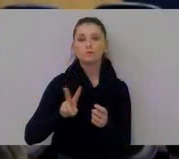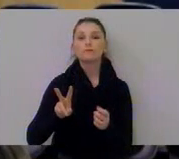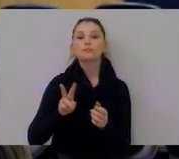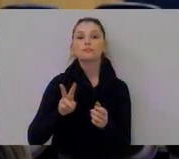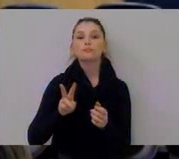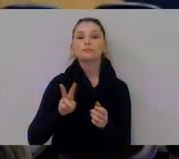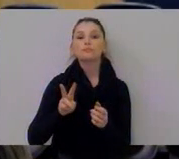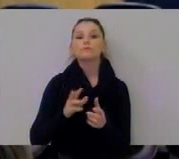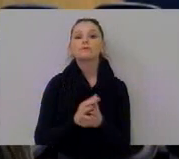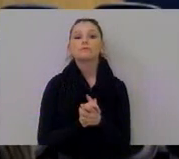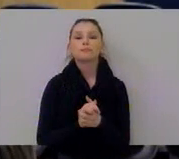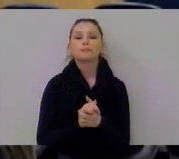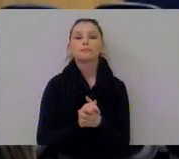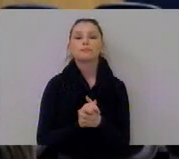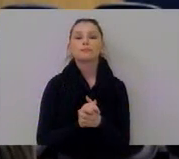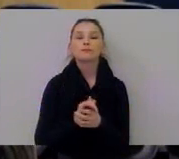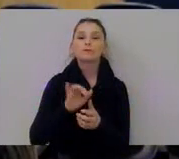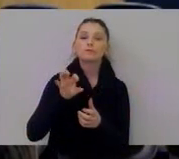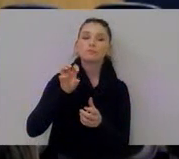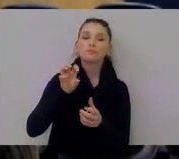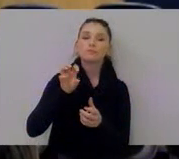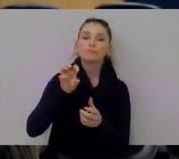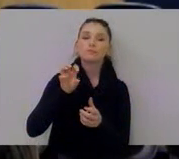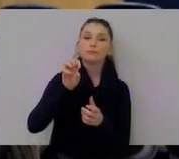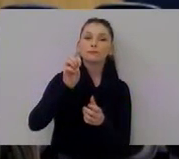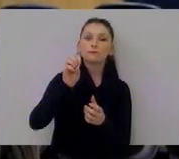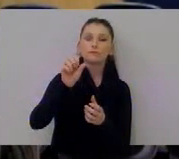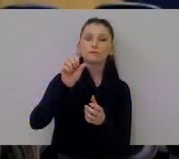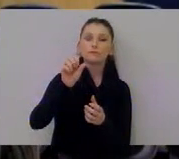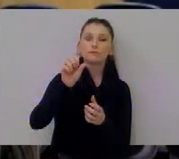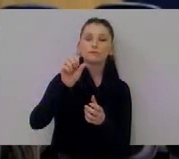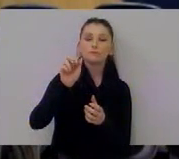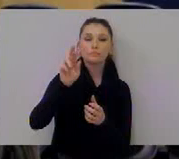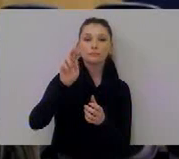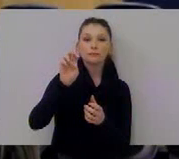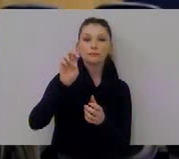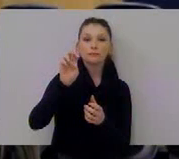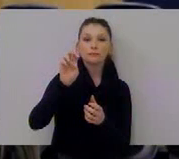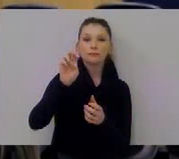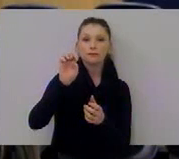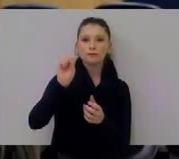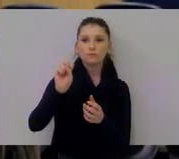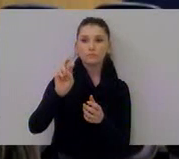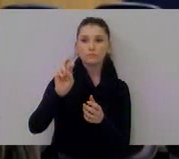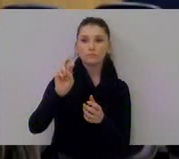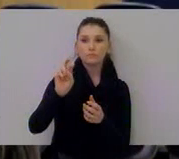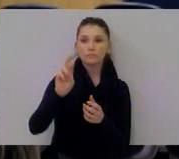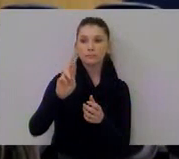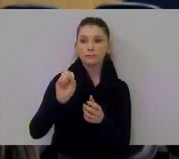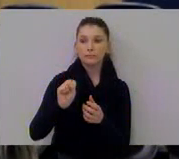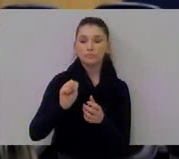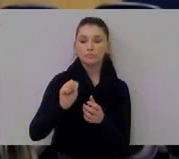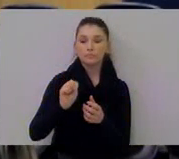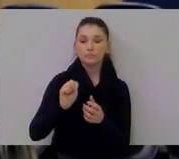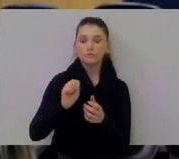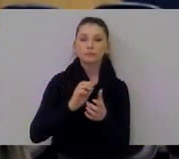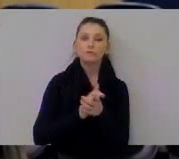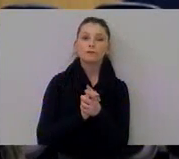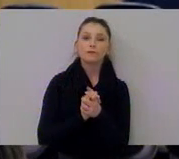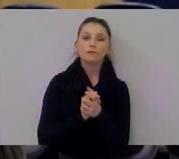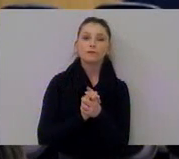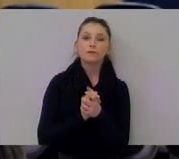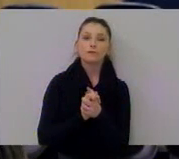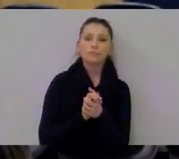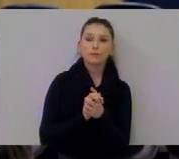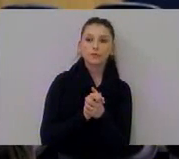Juarez, Andréia, Emerson, é uma satisfação recebê-los aqui nesta casa,